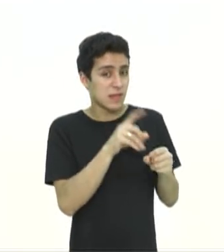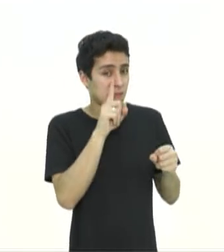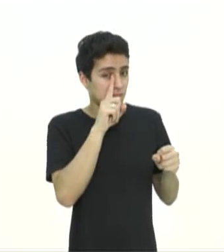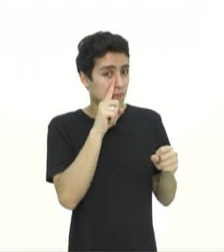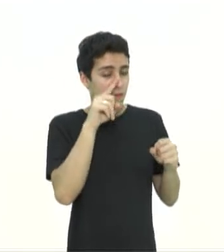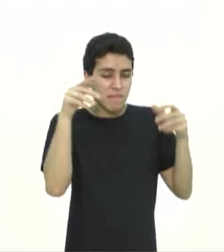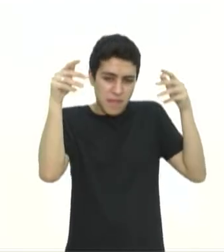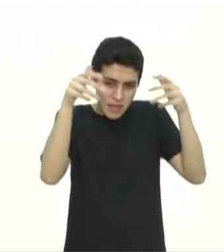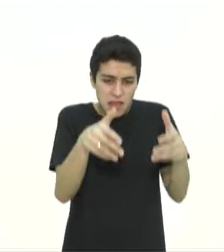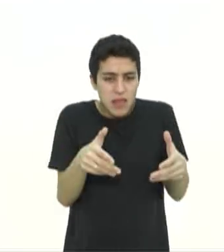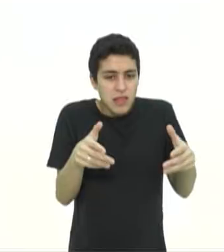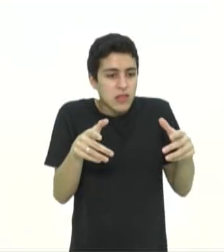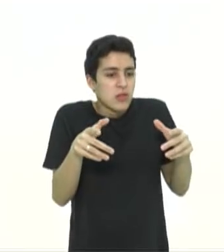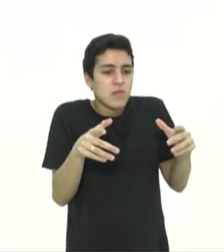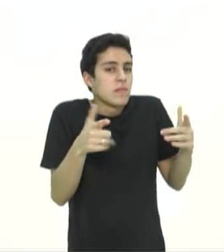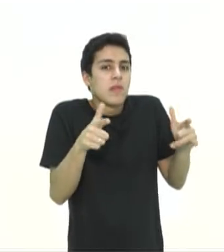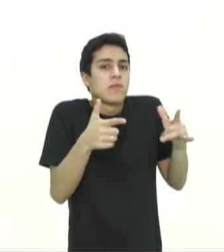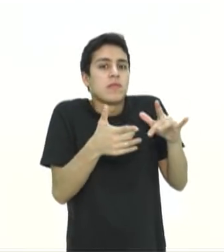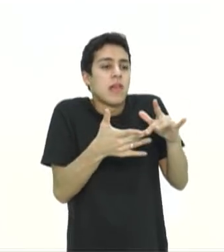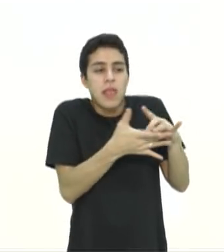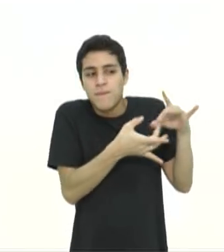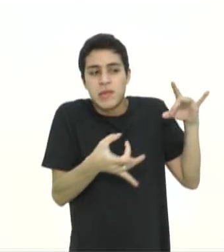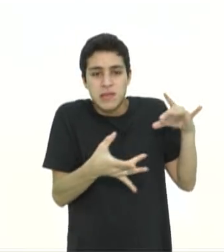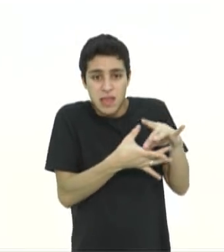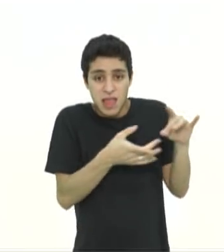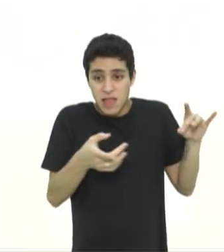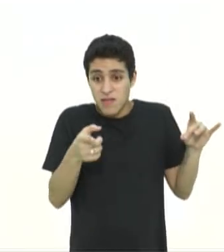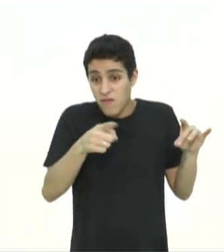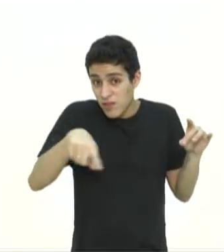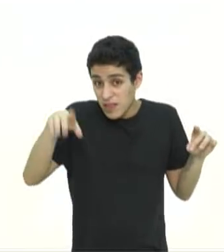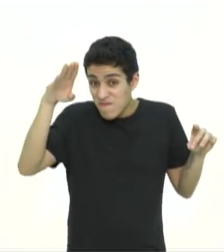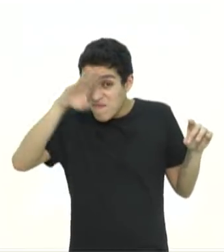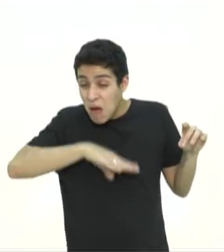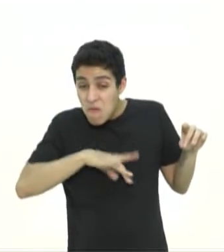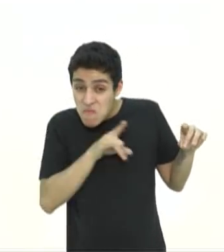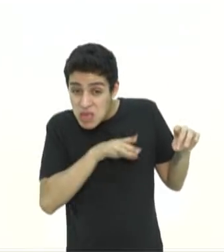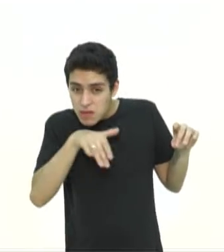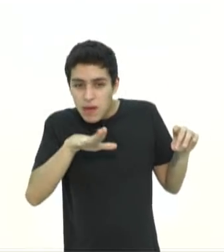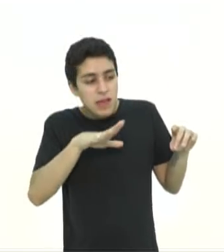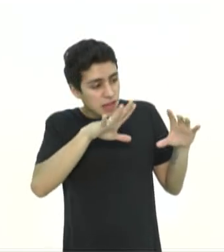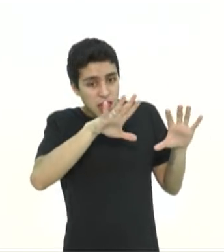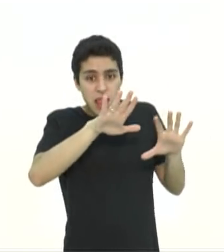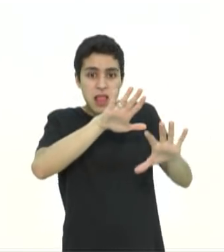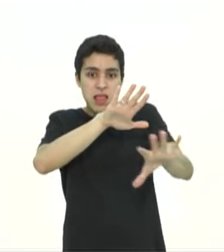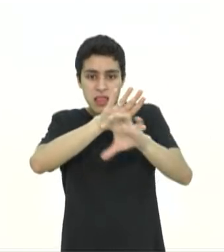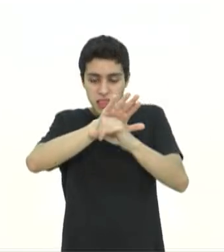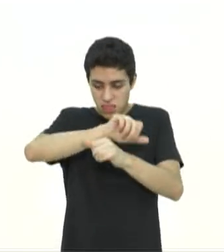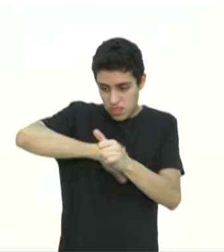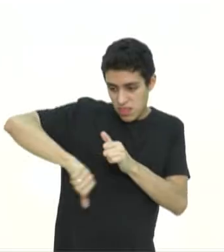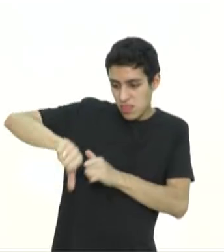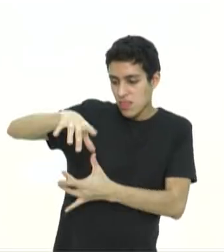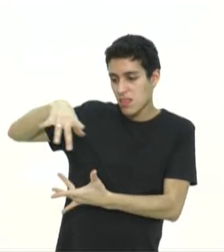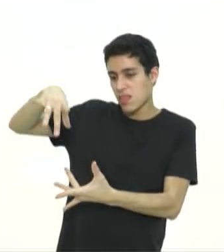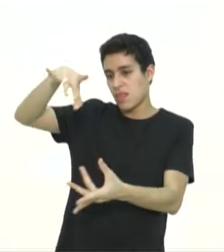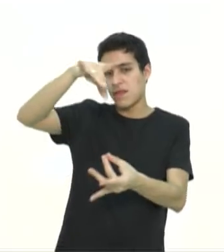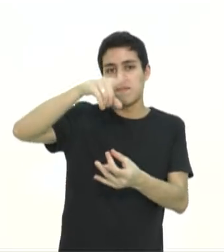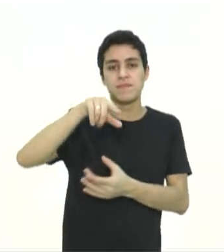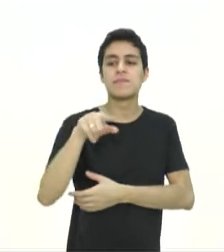Ele não possui forma física definida. Ele se transforma em seu maior medo. Wesley, você será o